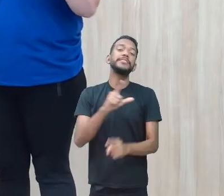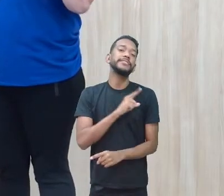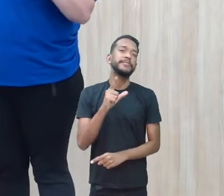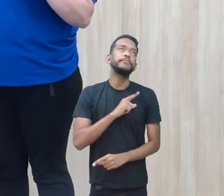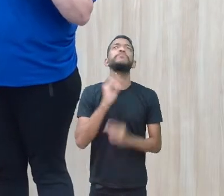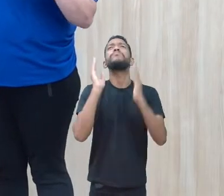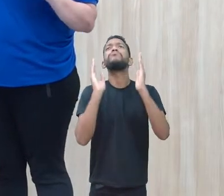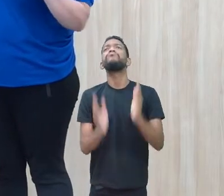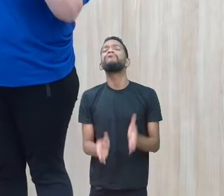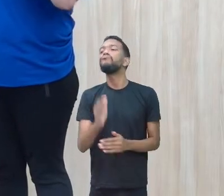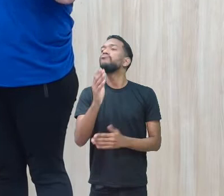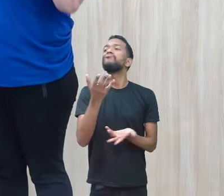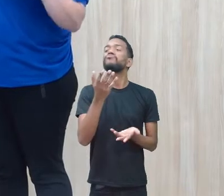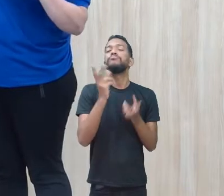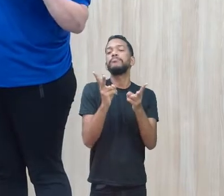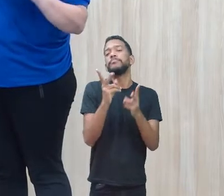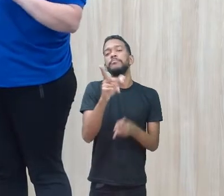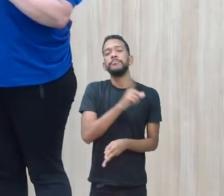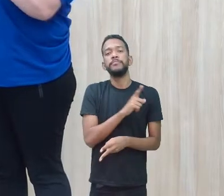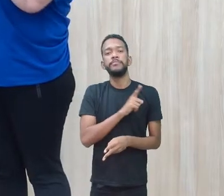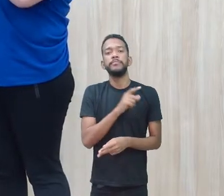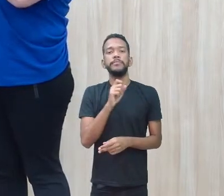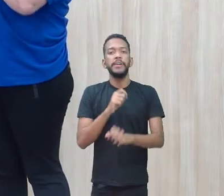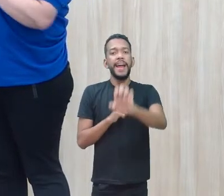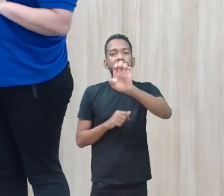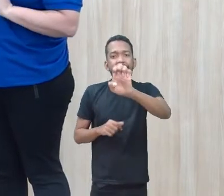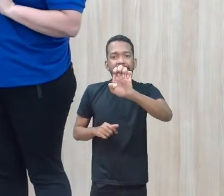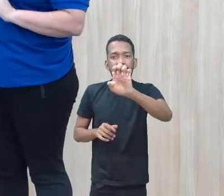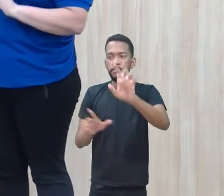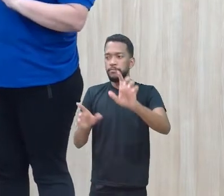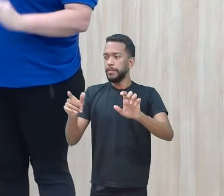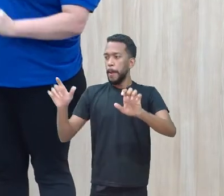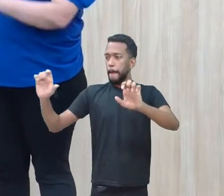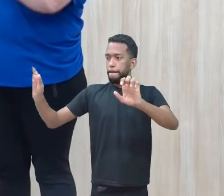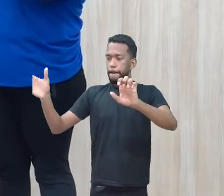que sempre tem um i, não é? Somando,